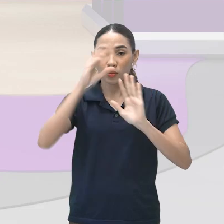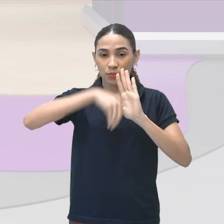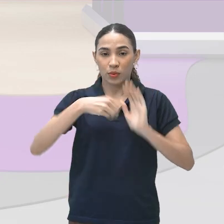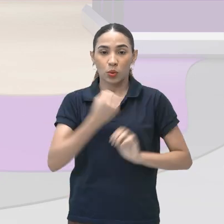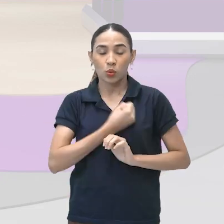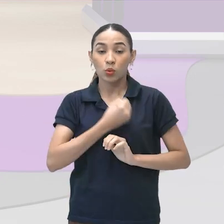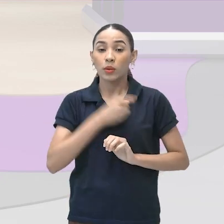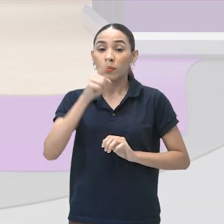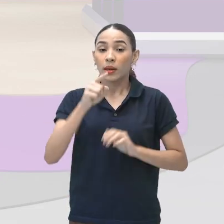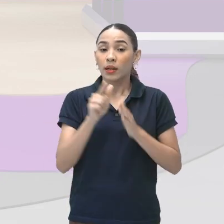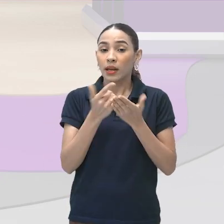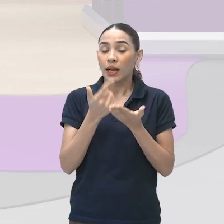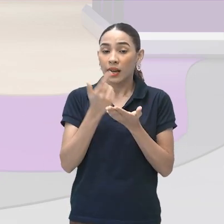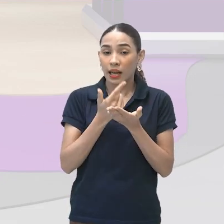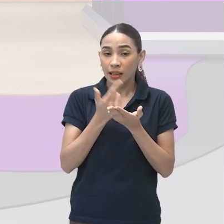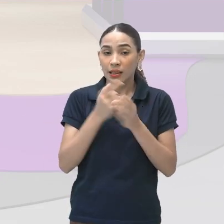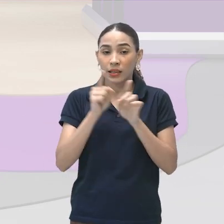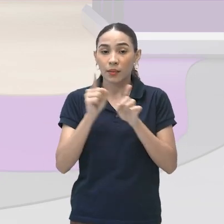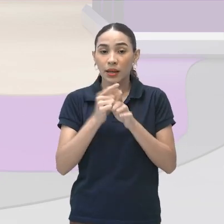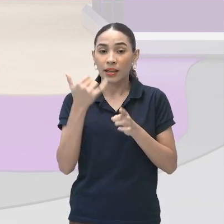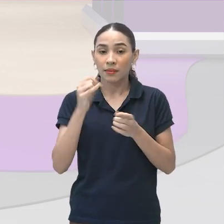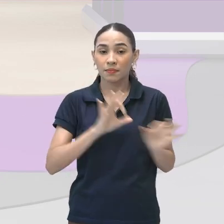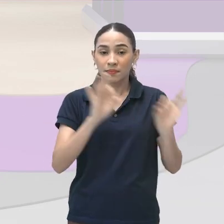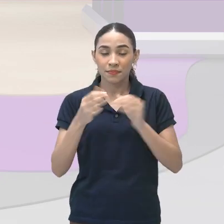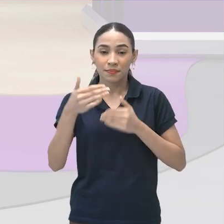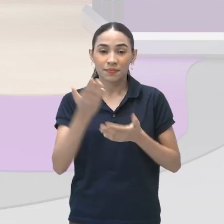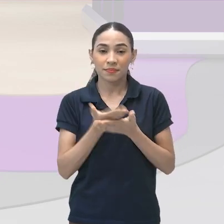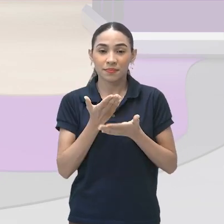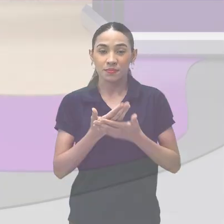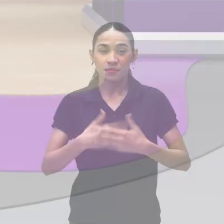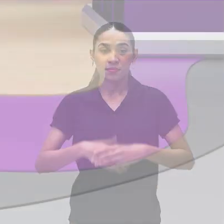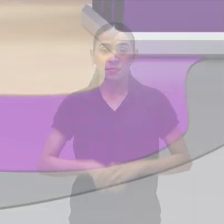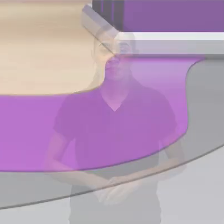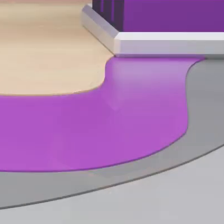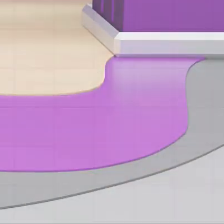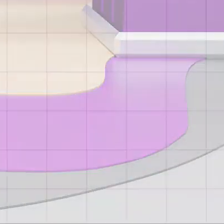Então, pegue seu caderno, pegue sua caneta e vamos para a aula.